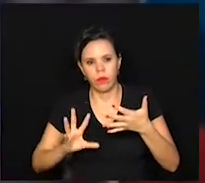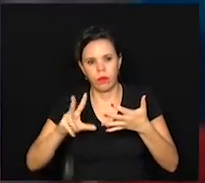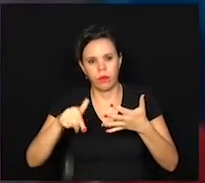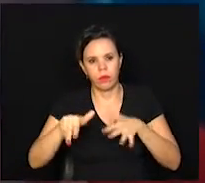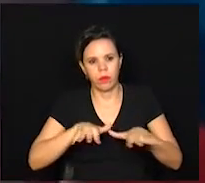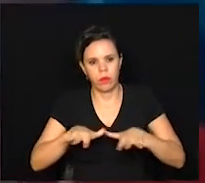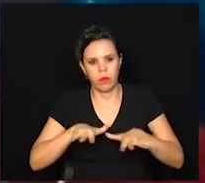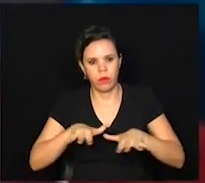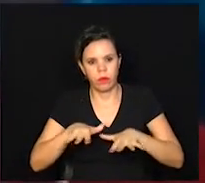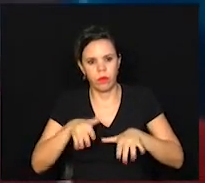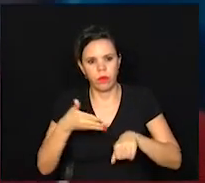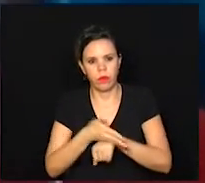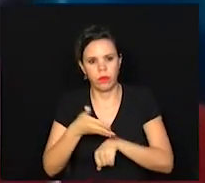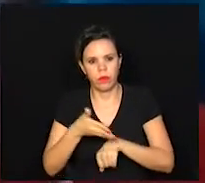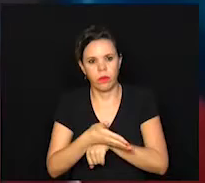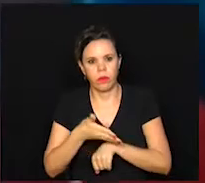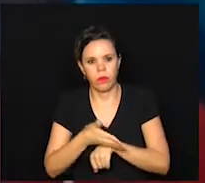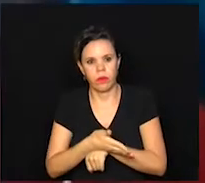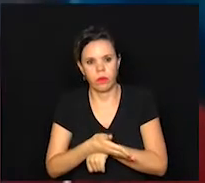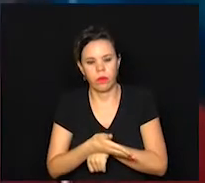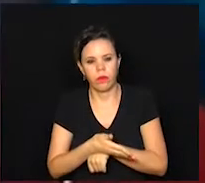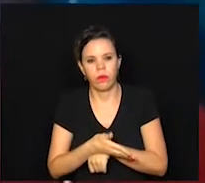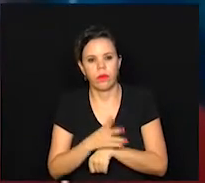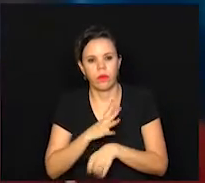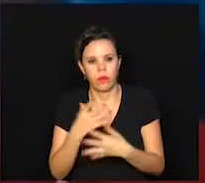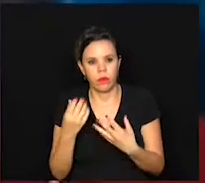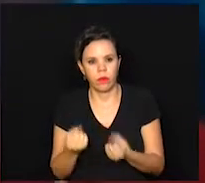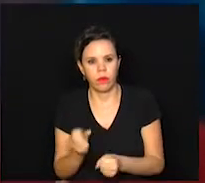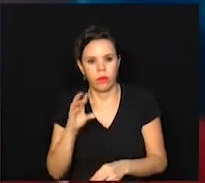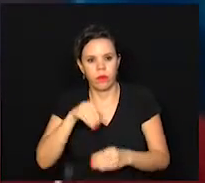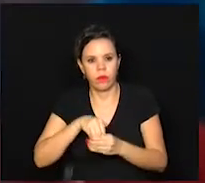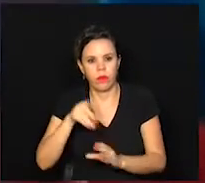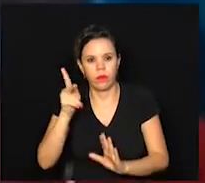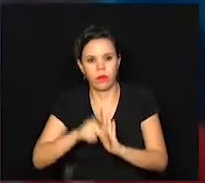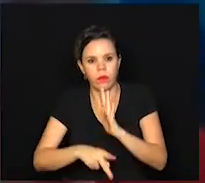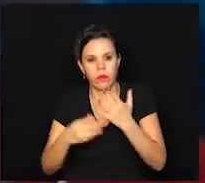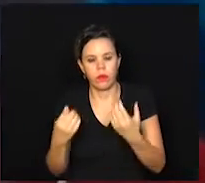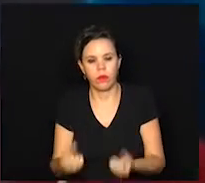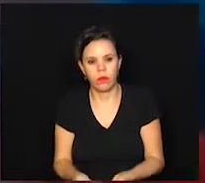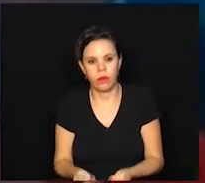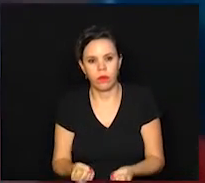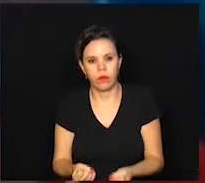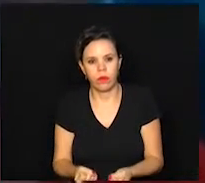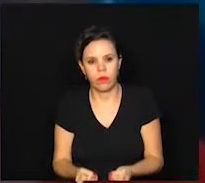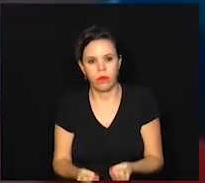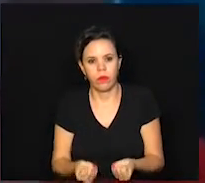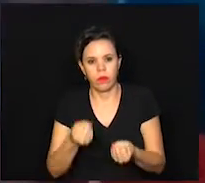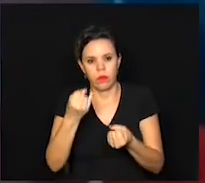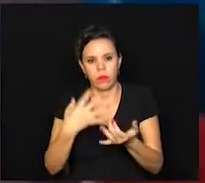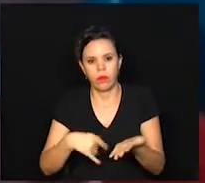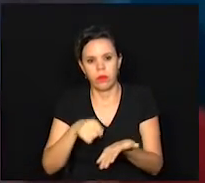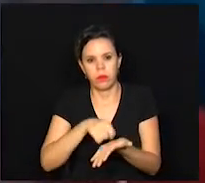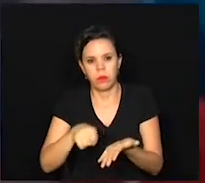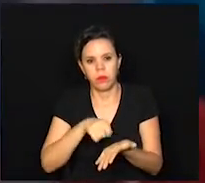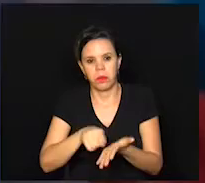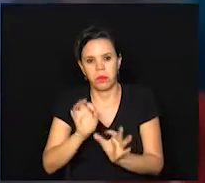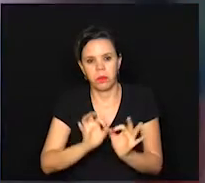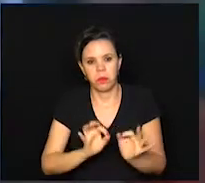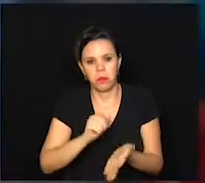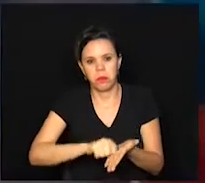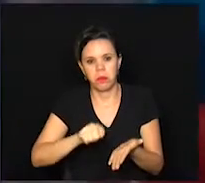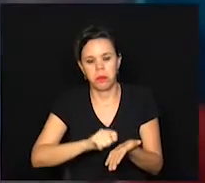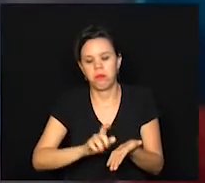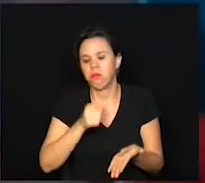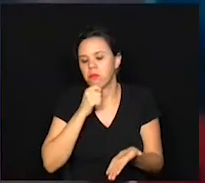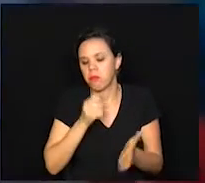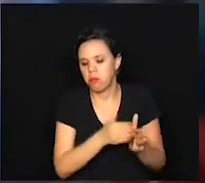movimentos que estavam participando se viam no plano, se sentiam contemplados por aquilo que estava sendo escrito. Bom, passado